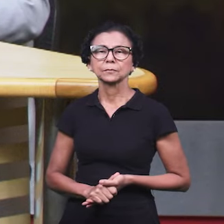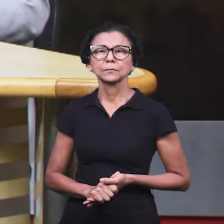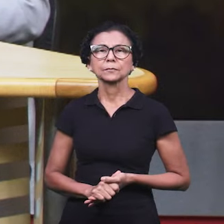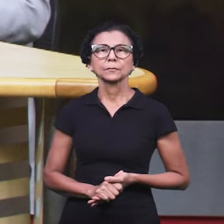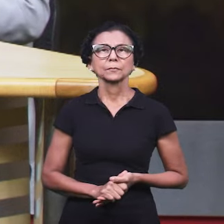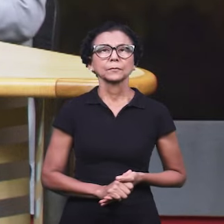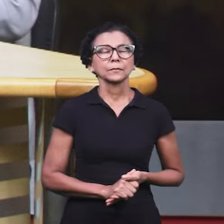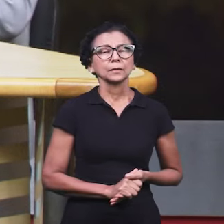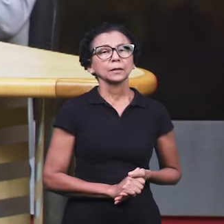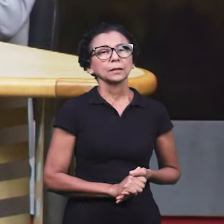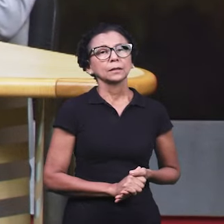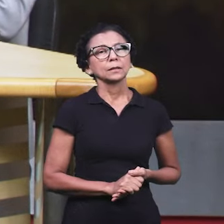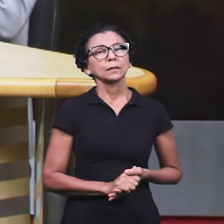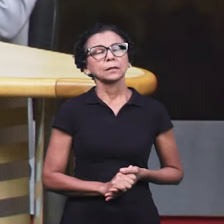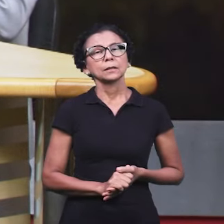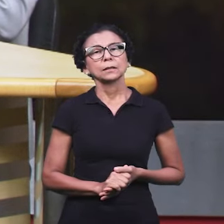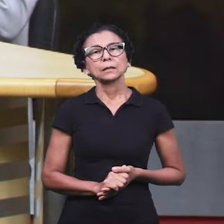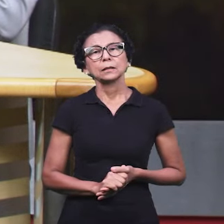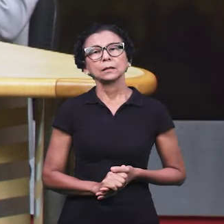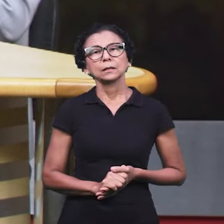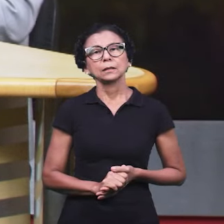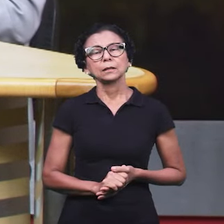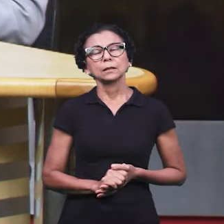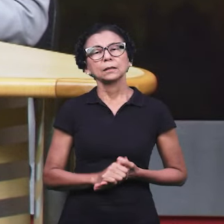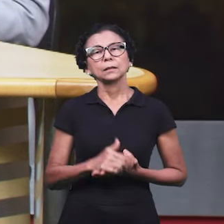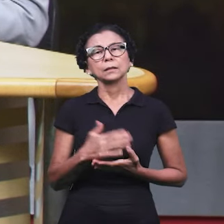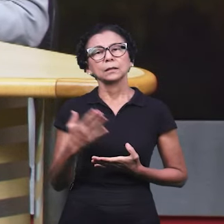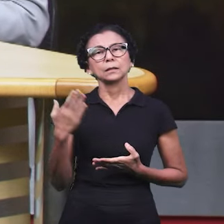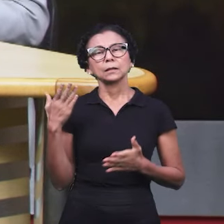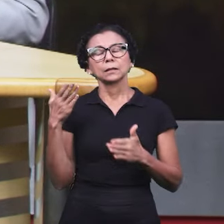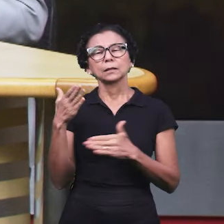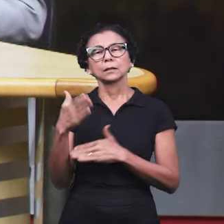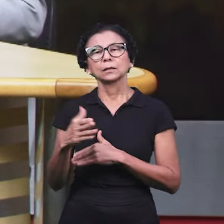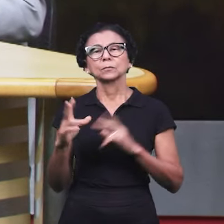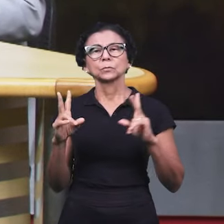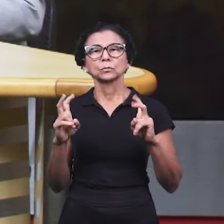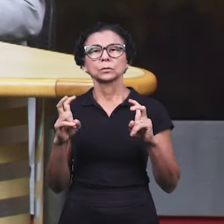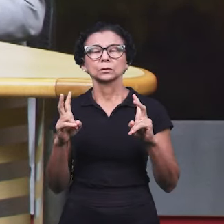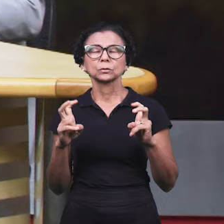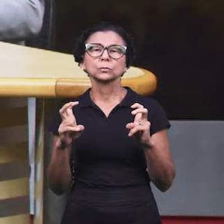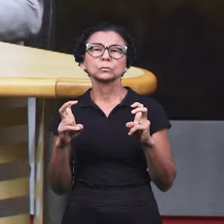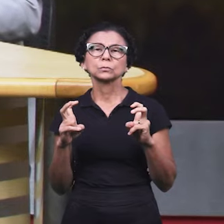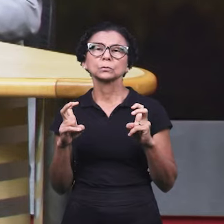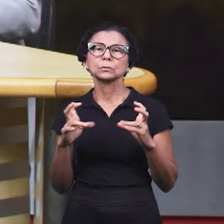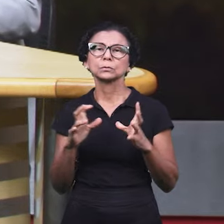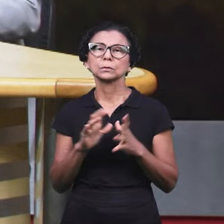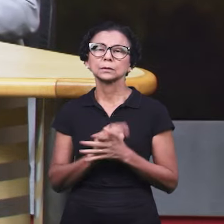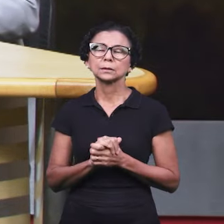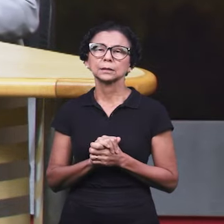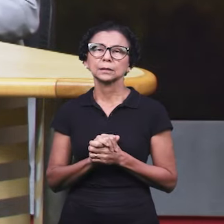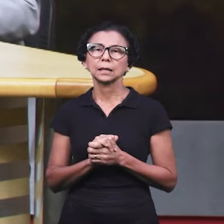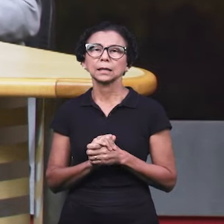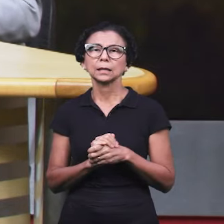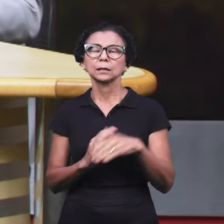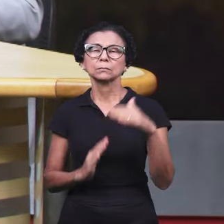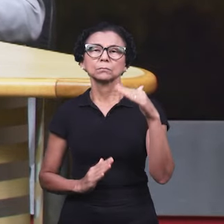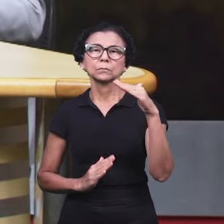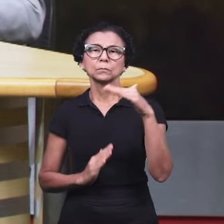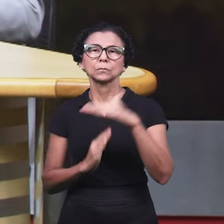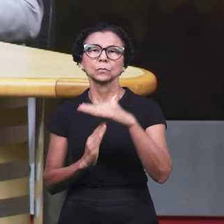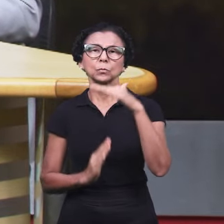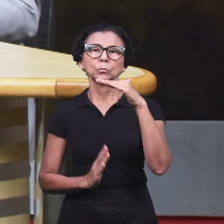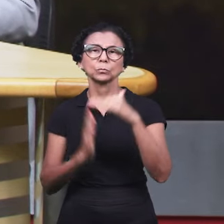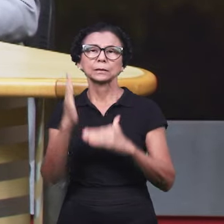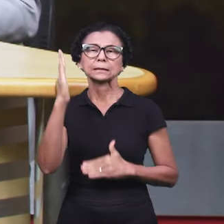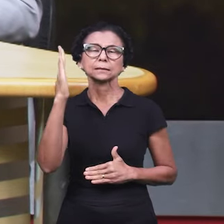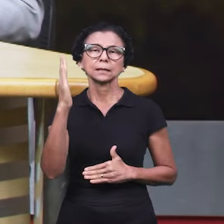né ah do ponto de vista da da aplicação prática né da relação